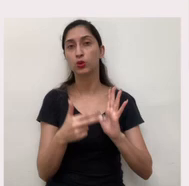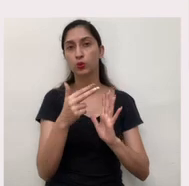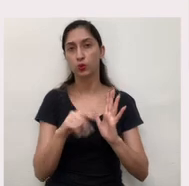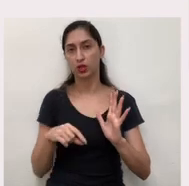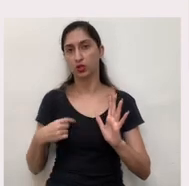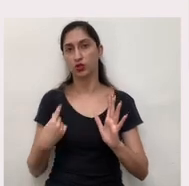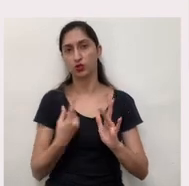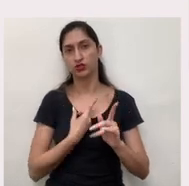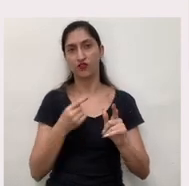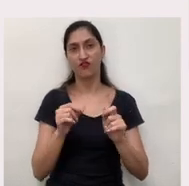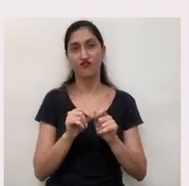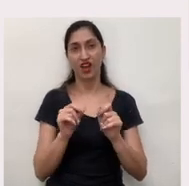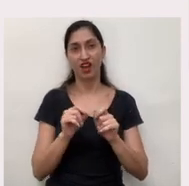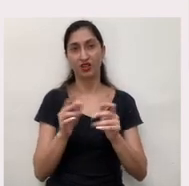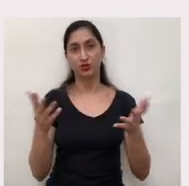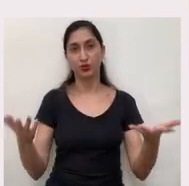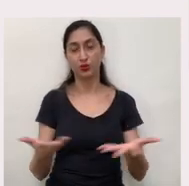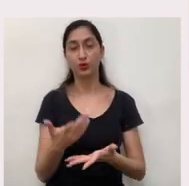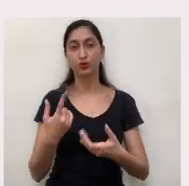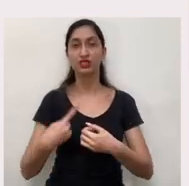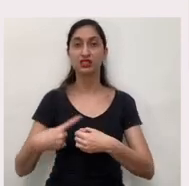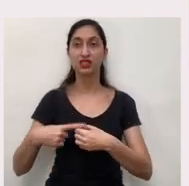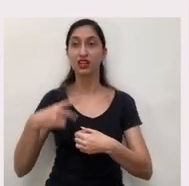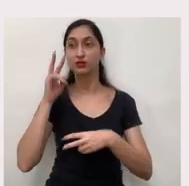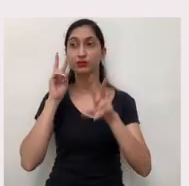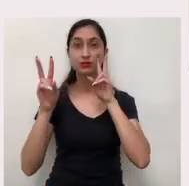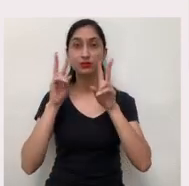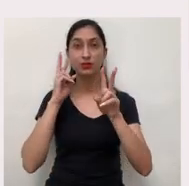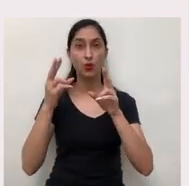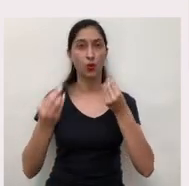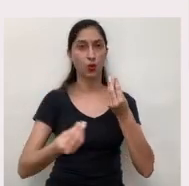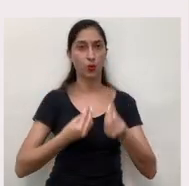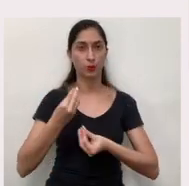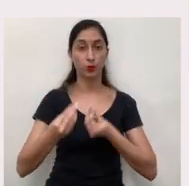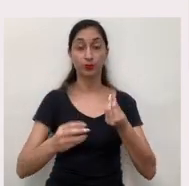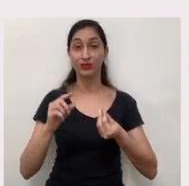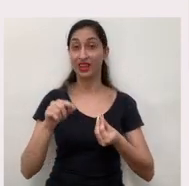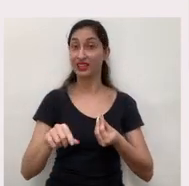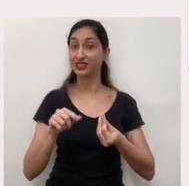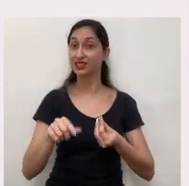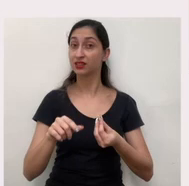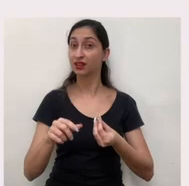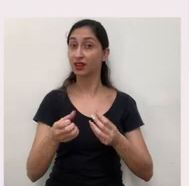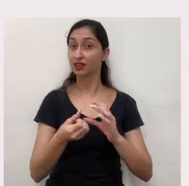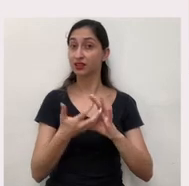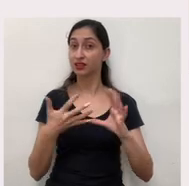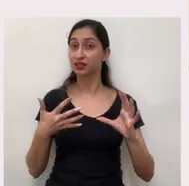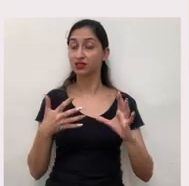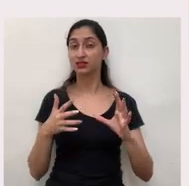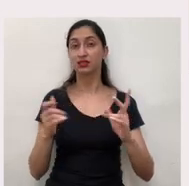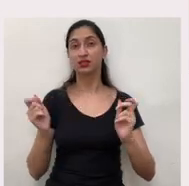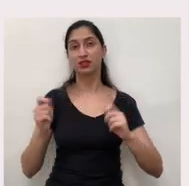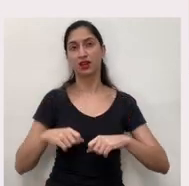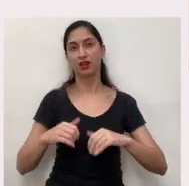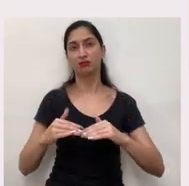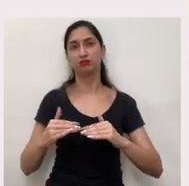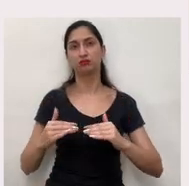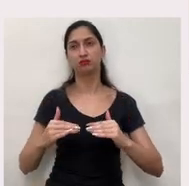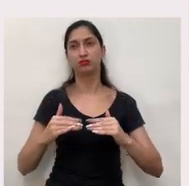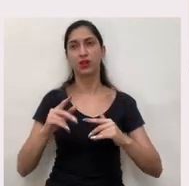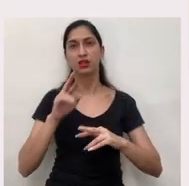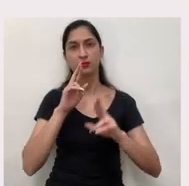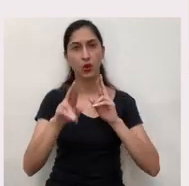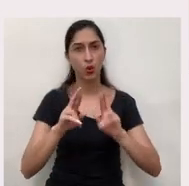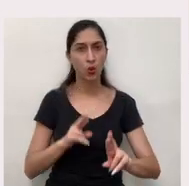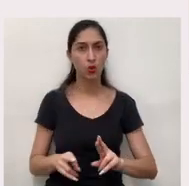fazemos hoje das nossas cidades, né? Então, essa leitura ela está plena de camadas, de